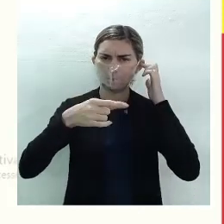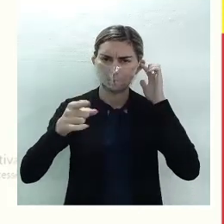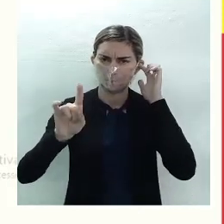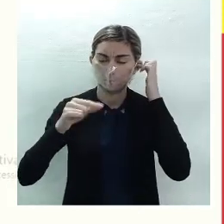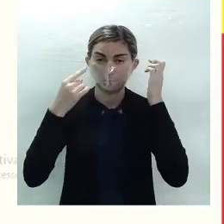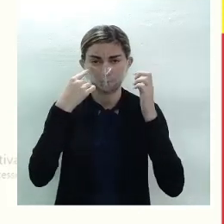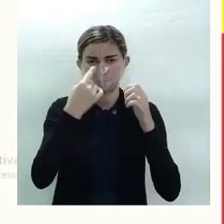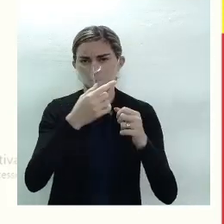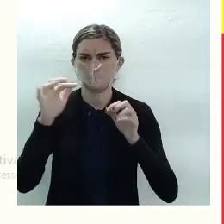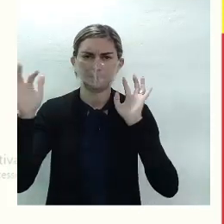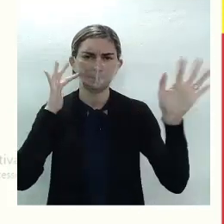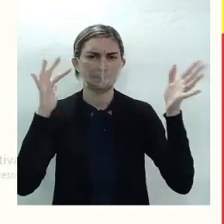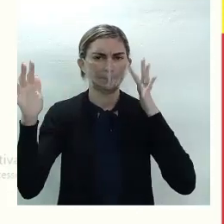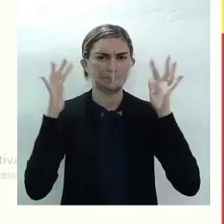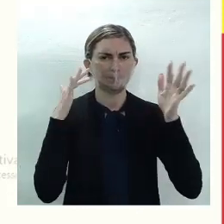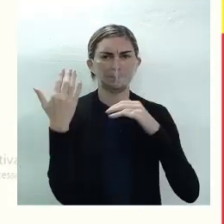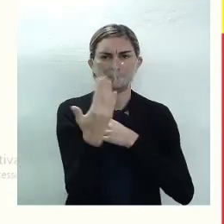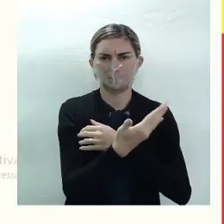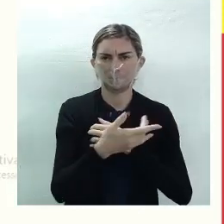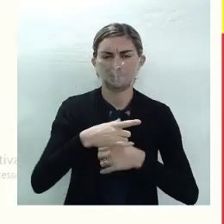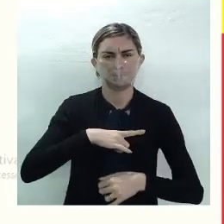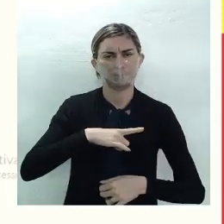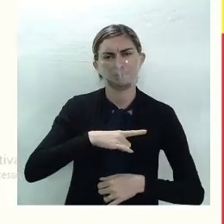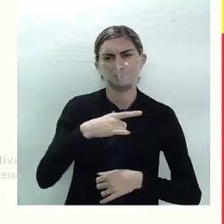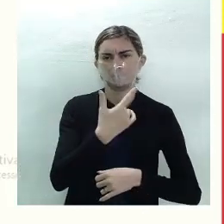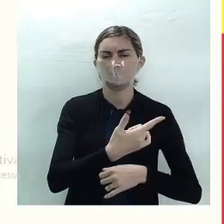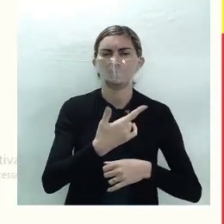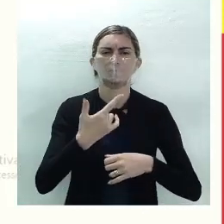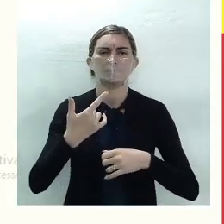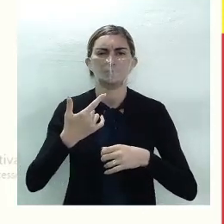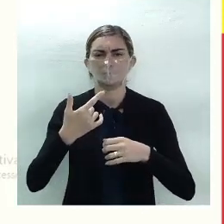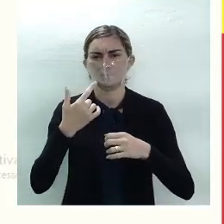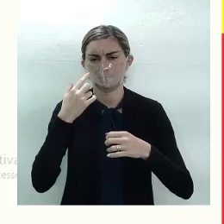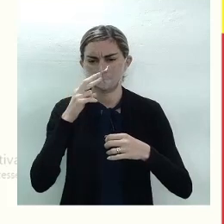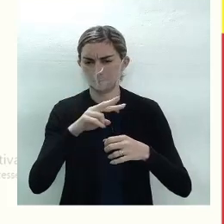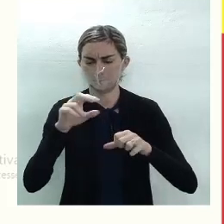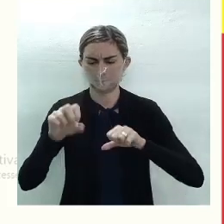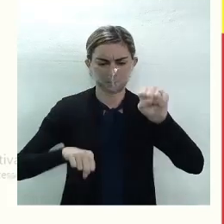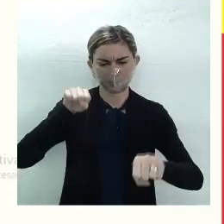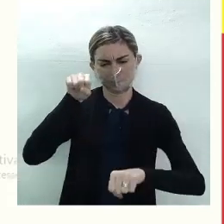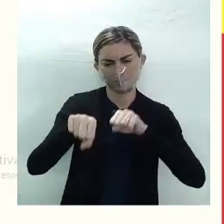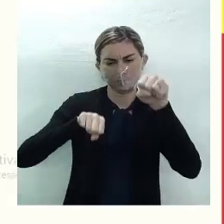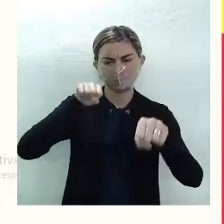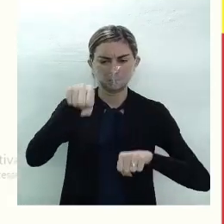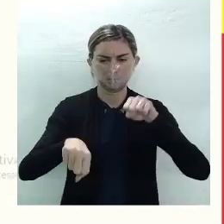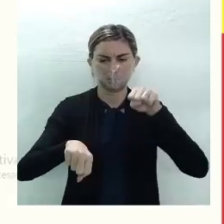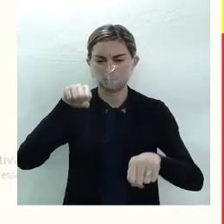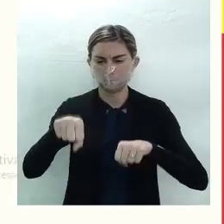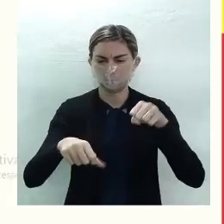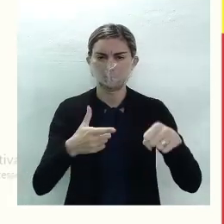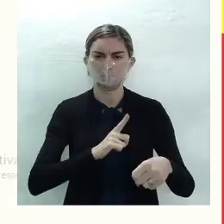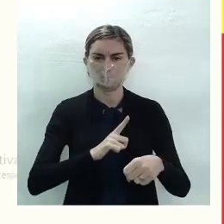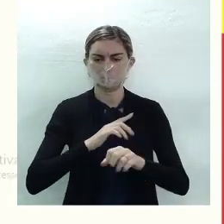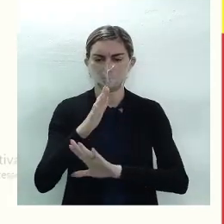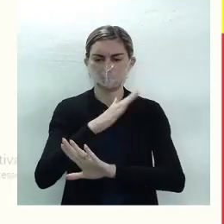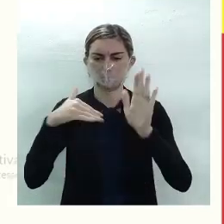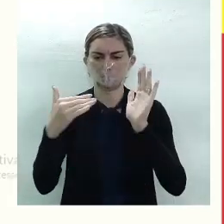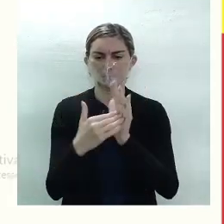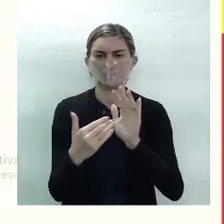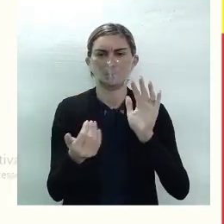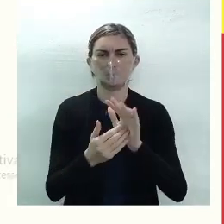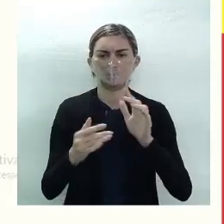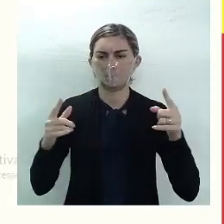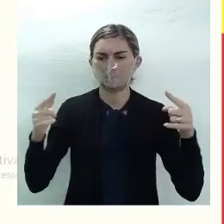que na reflexão aí, onde tem reflexão dessa bicicleta, existe, ó, todos os pontos têm